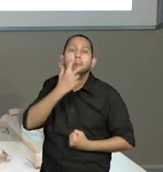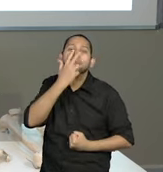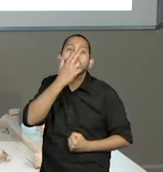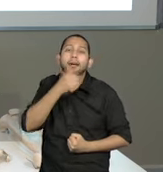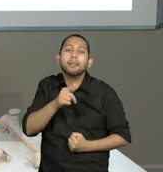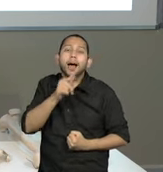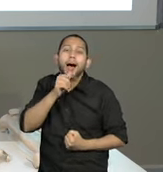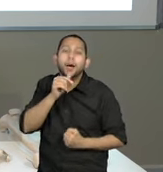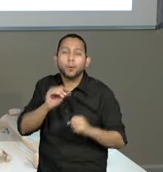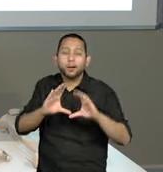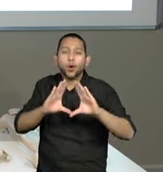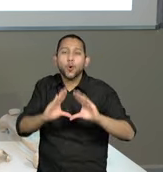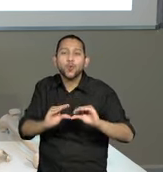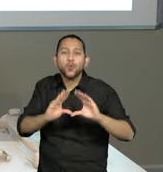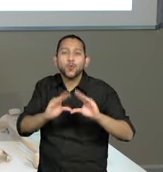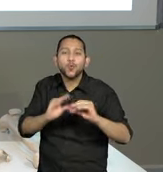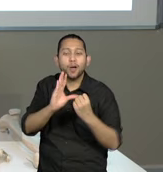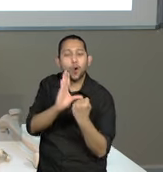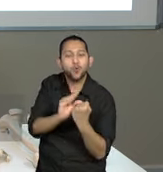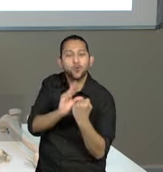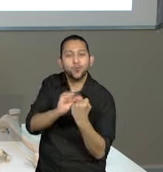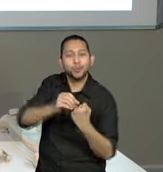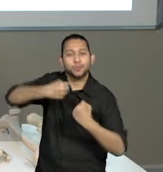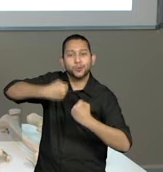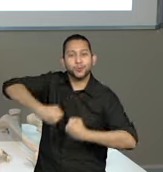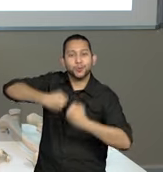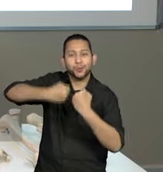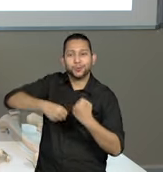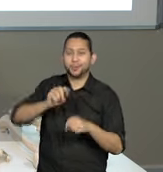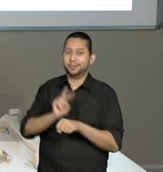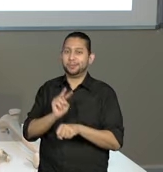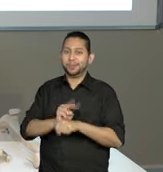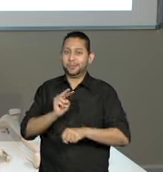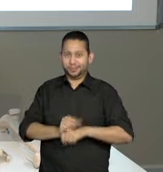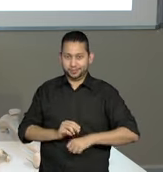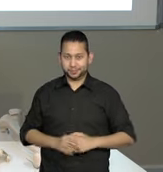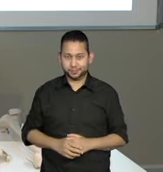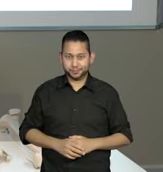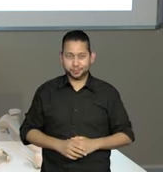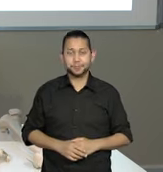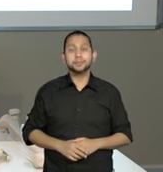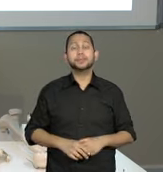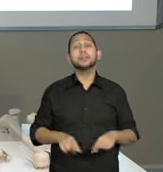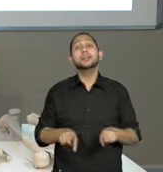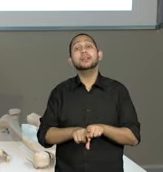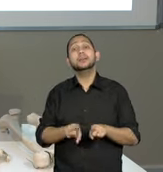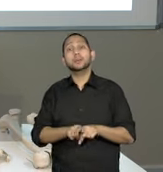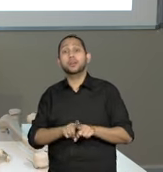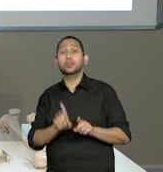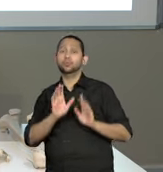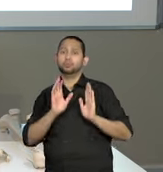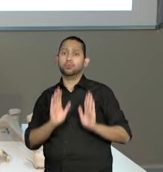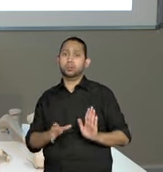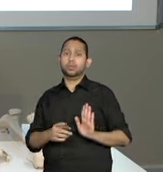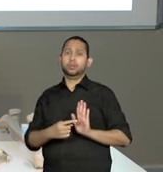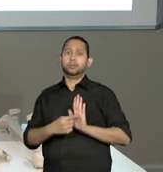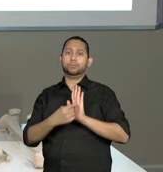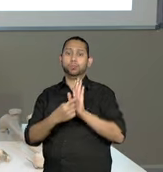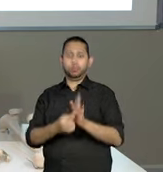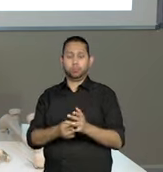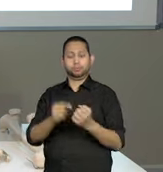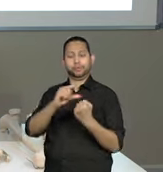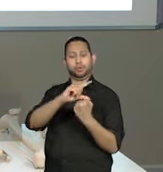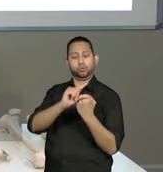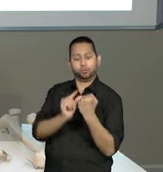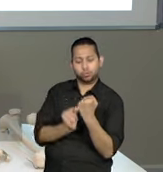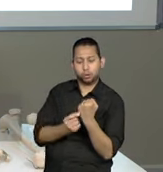diminuídos, então fica mais protegido, certo? E, além de ter a